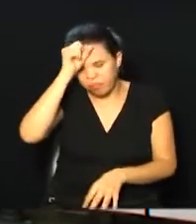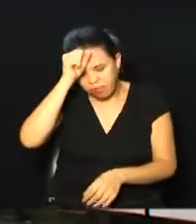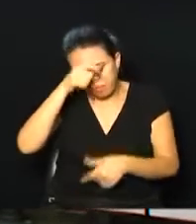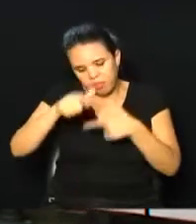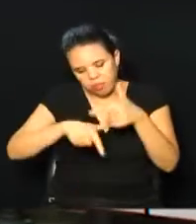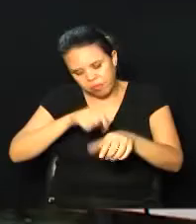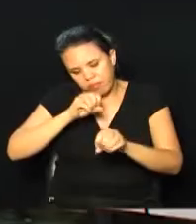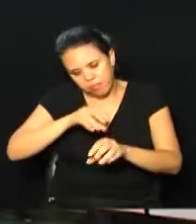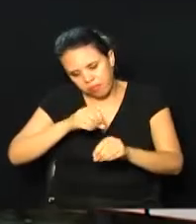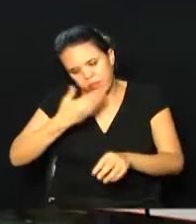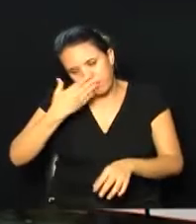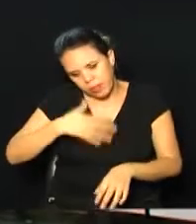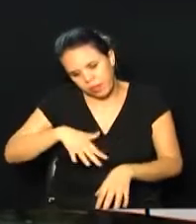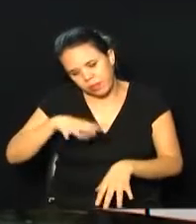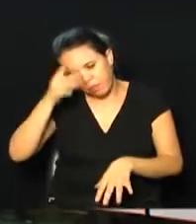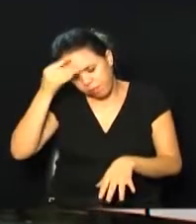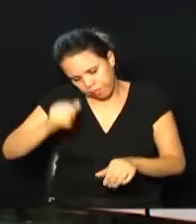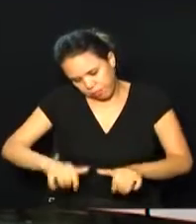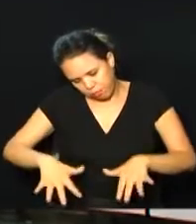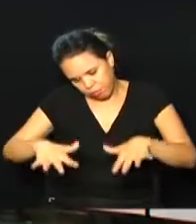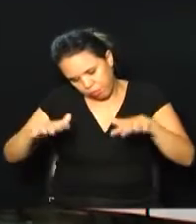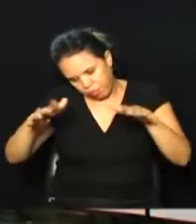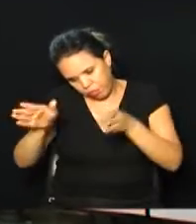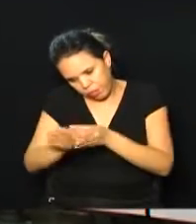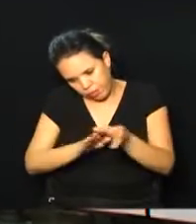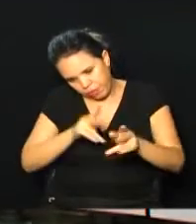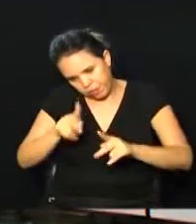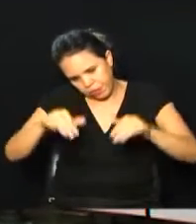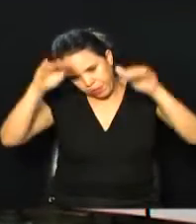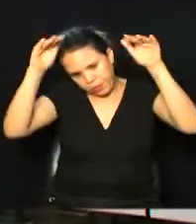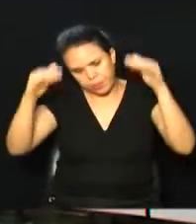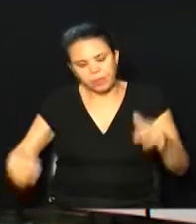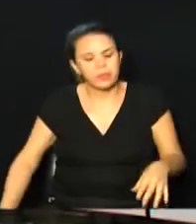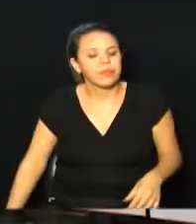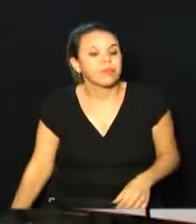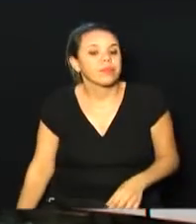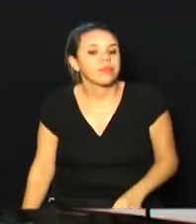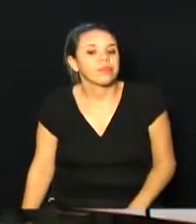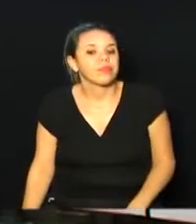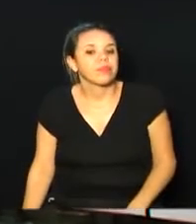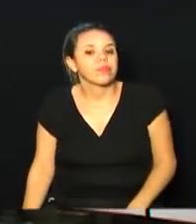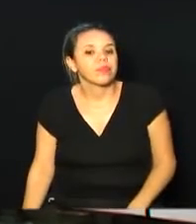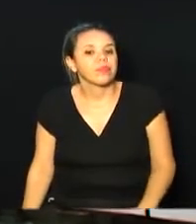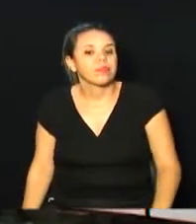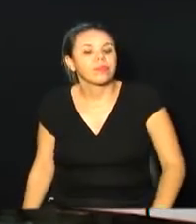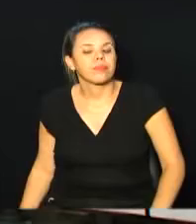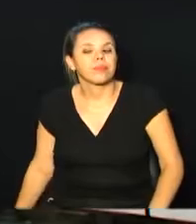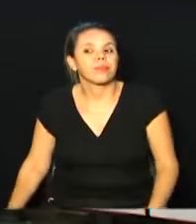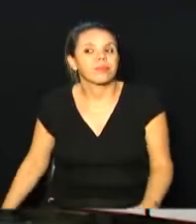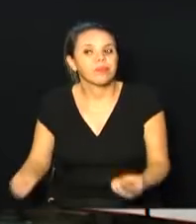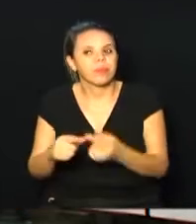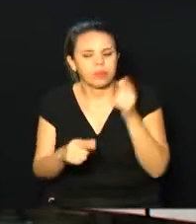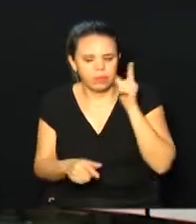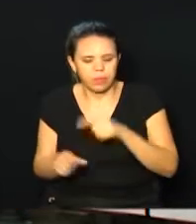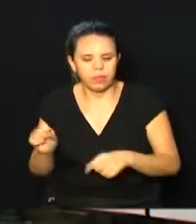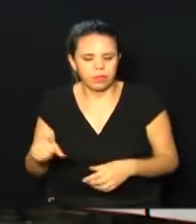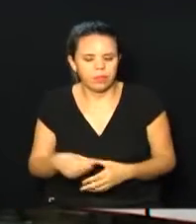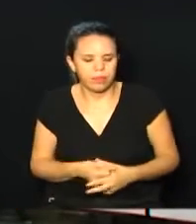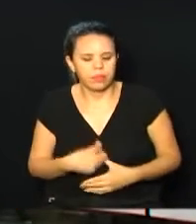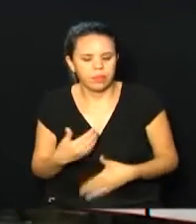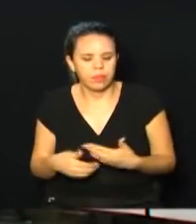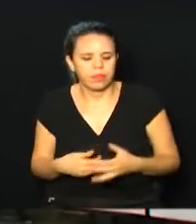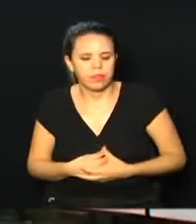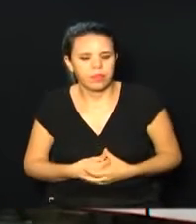trabalhar as nossas crianças, orientar os adultos, mas é uma meta, e nós vamos conseguir isso aos